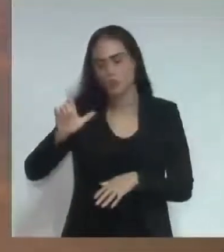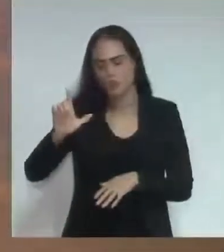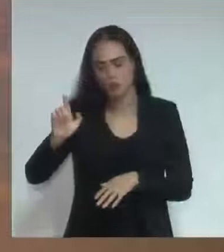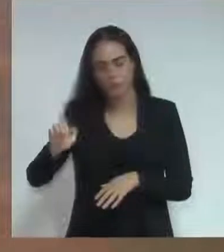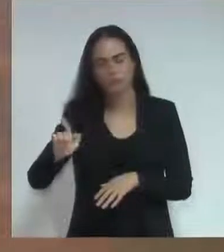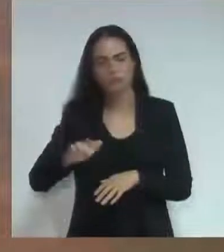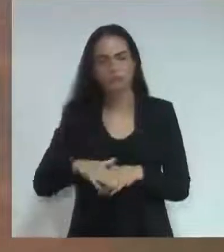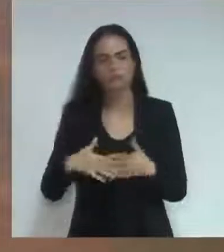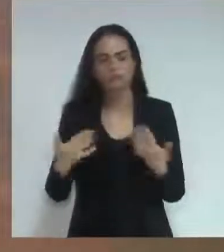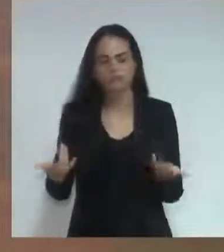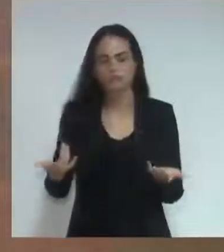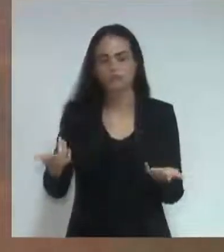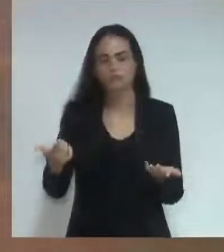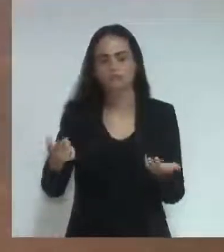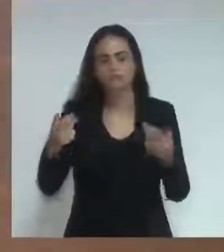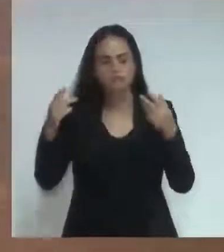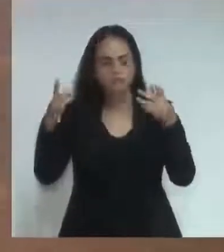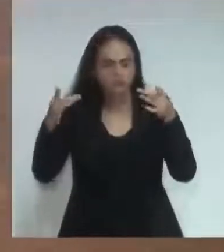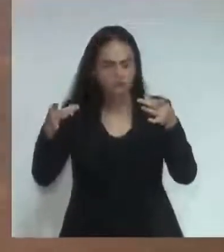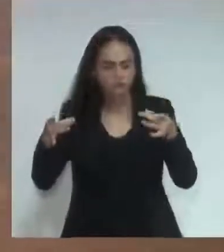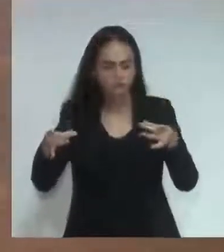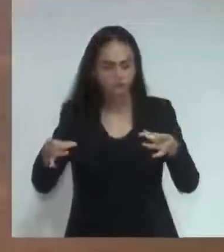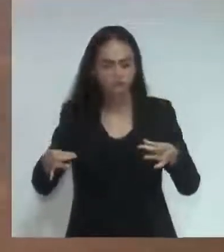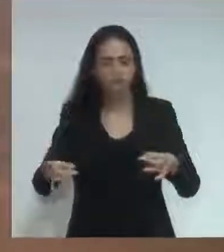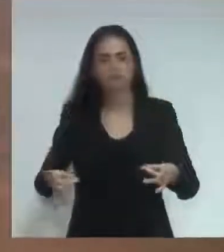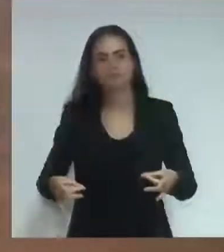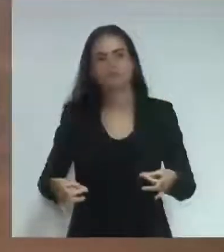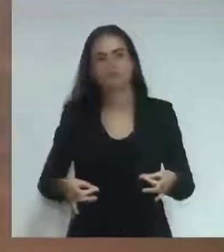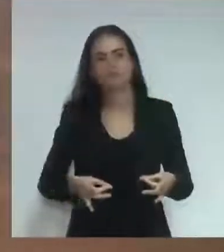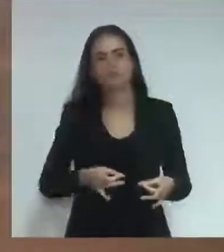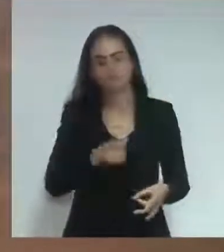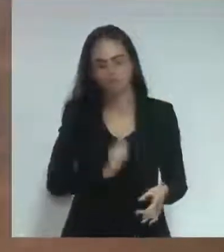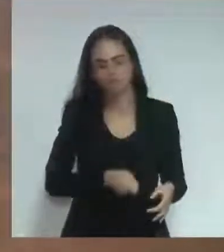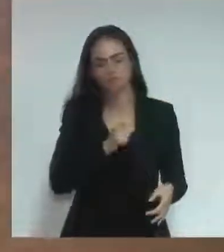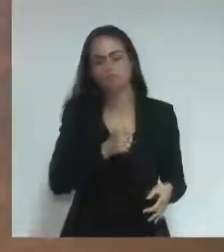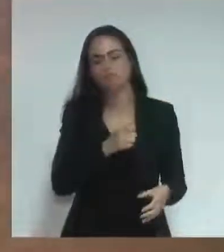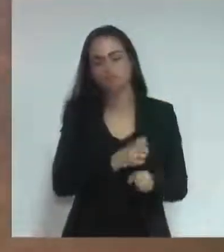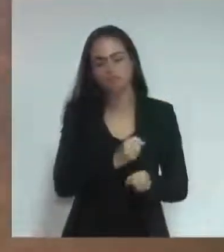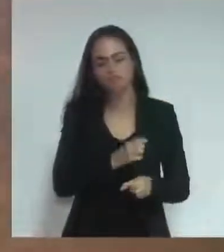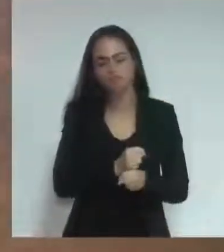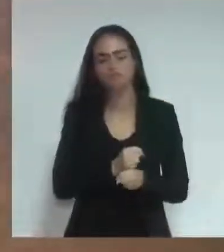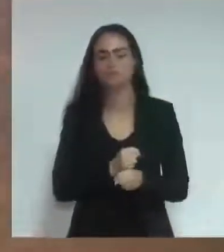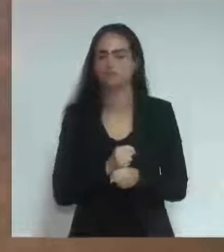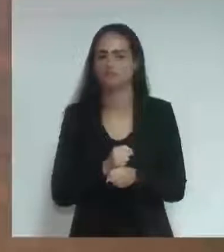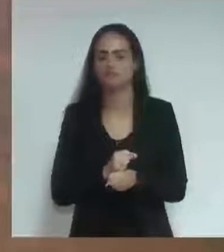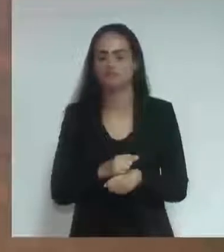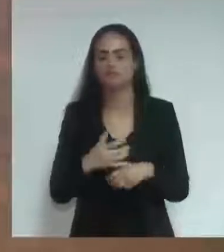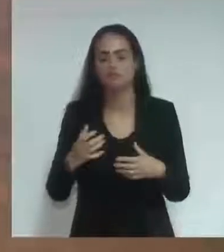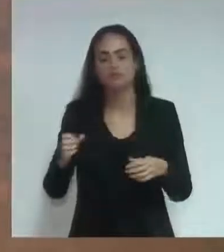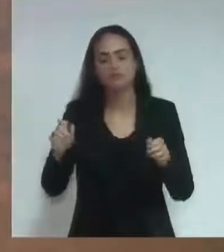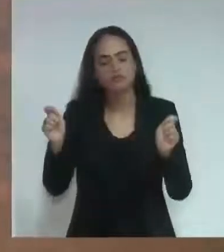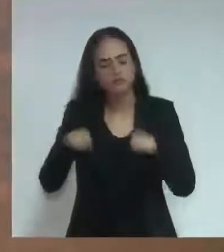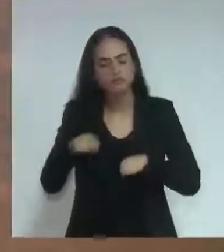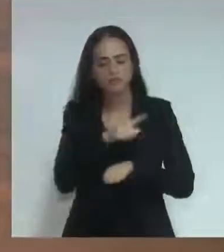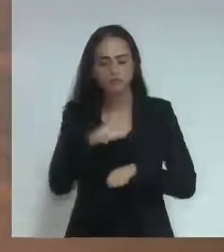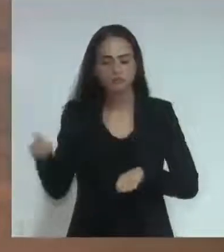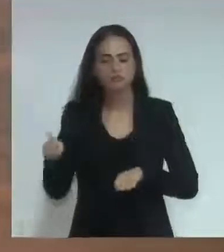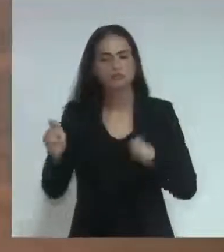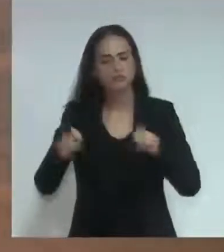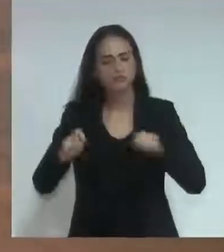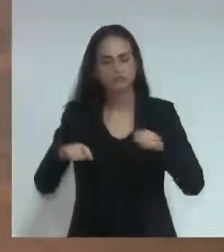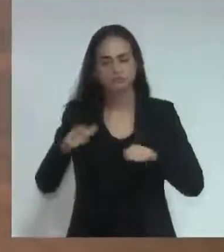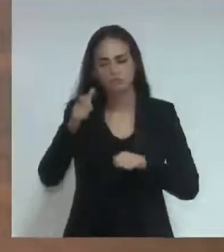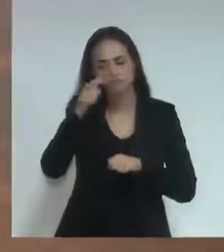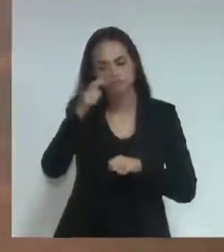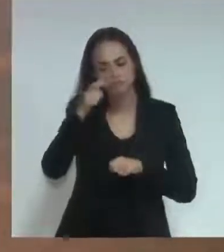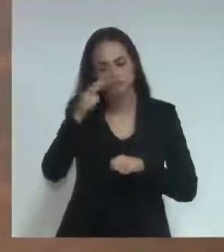do Tribunal de Contas e do Ministério Público de Contas, então é público, qualquer um pode acessar. O que eu gostaria era de fazer comentários